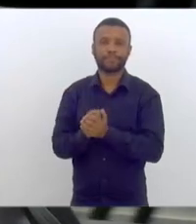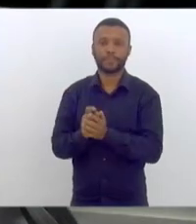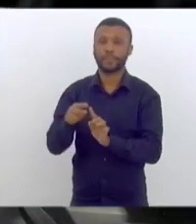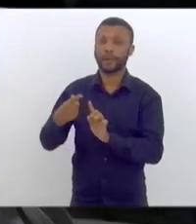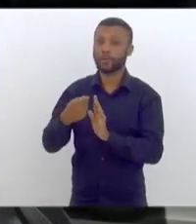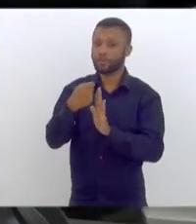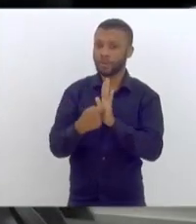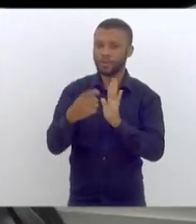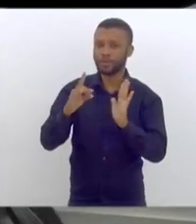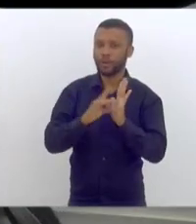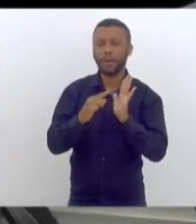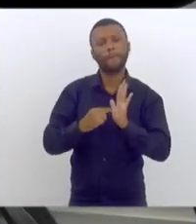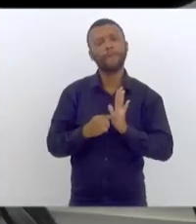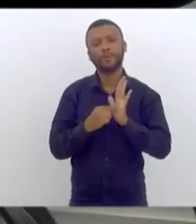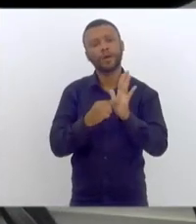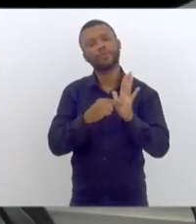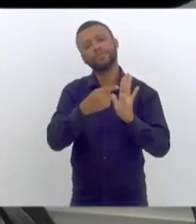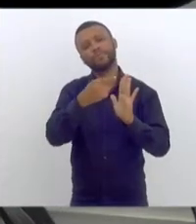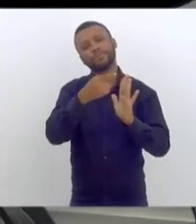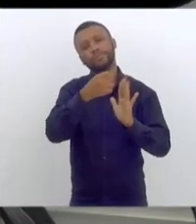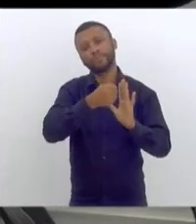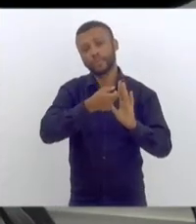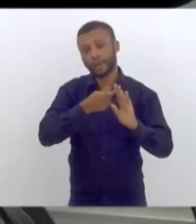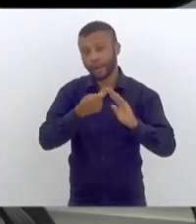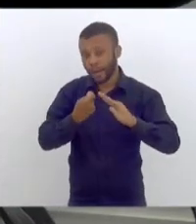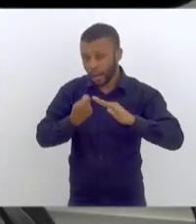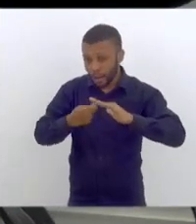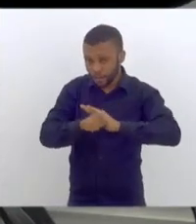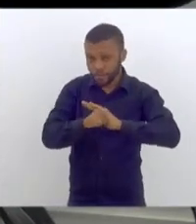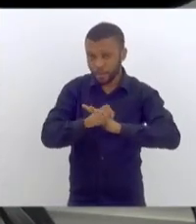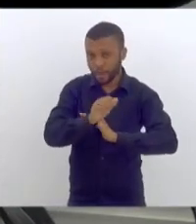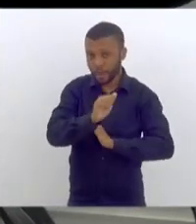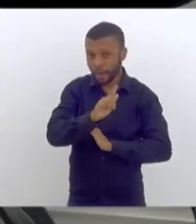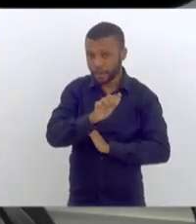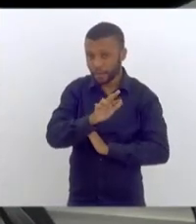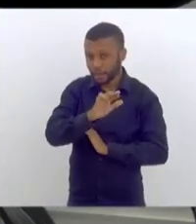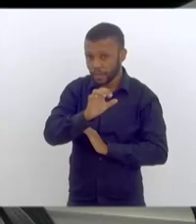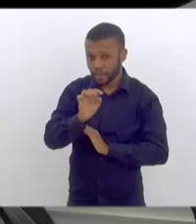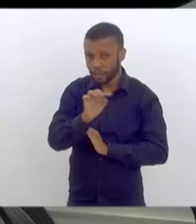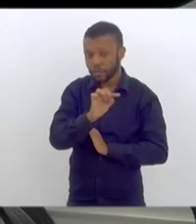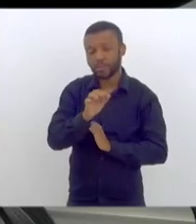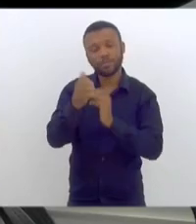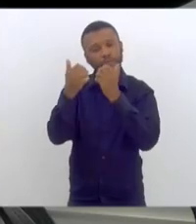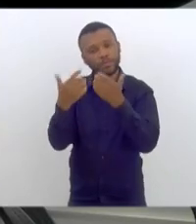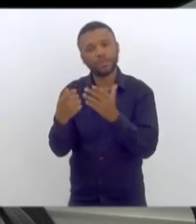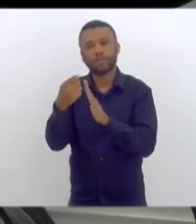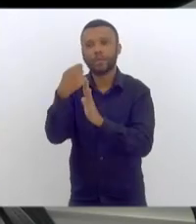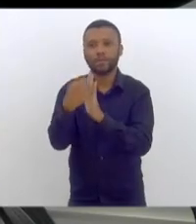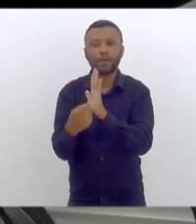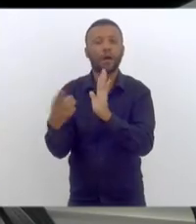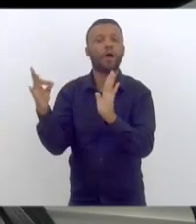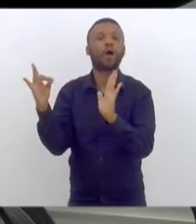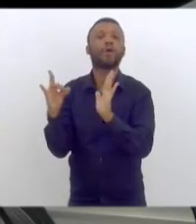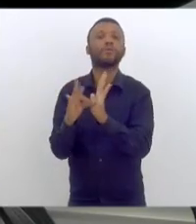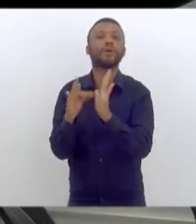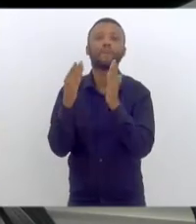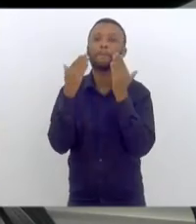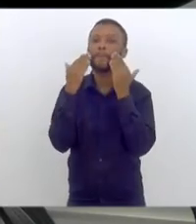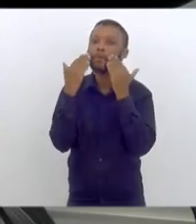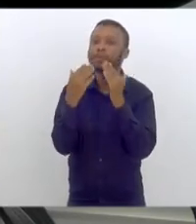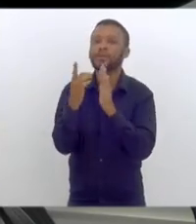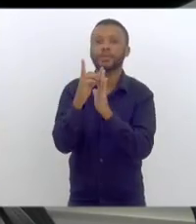trazia a questão da capitalização da g-rio e aqui já falando na redação original mediante decreto